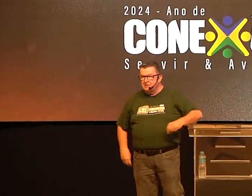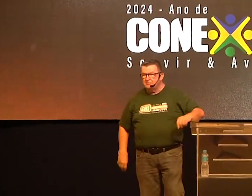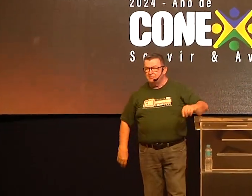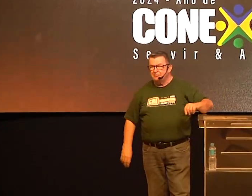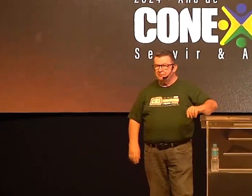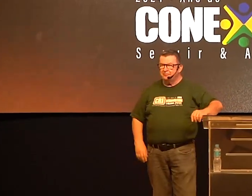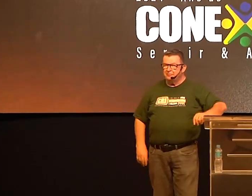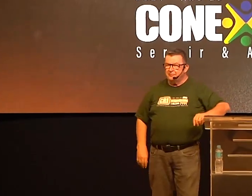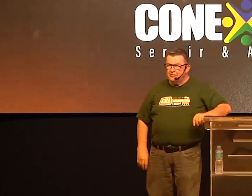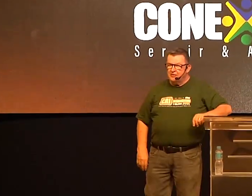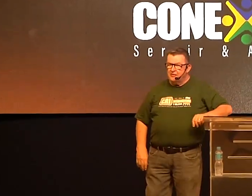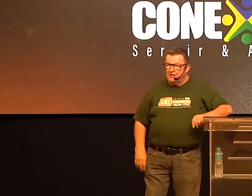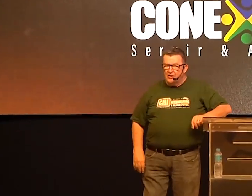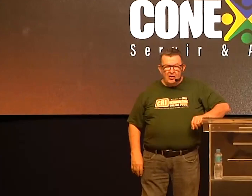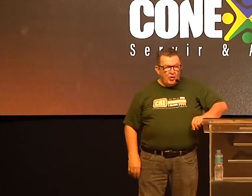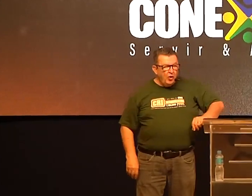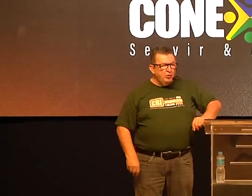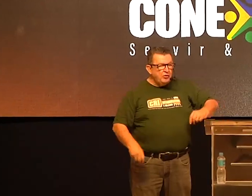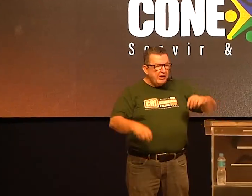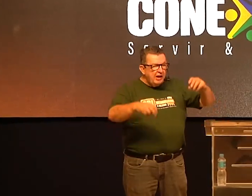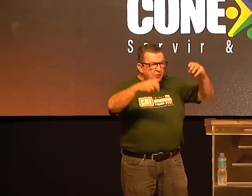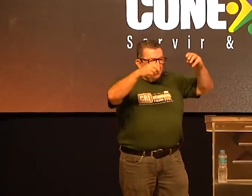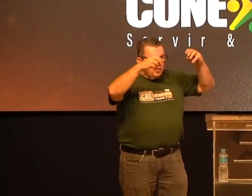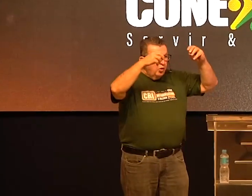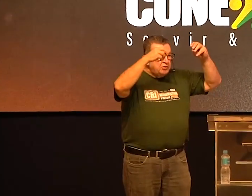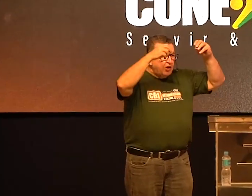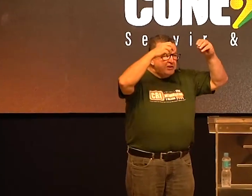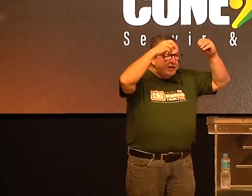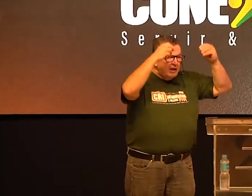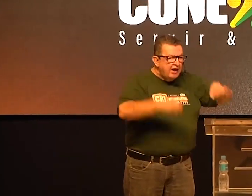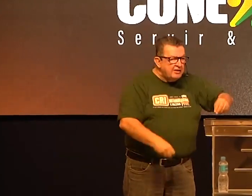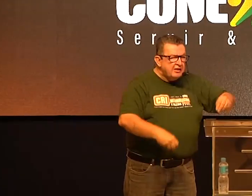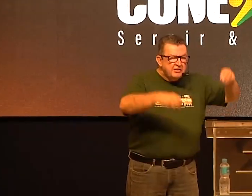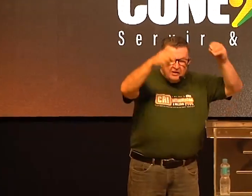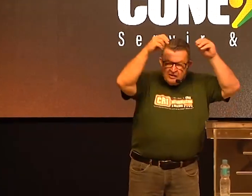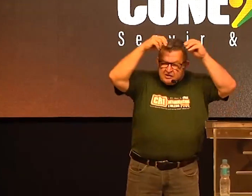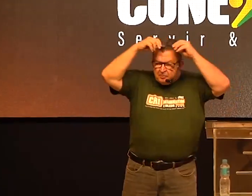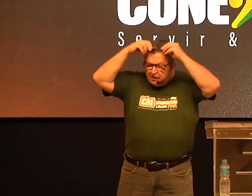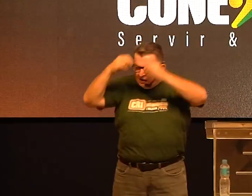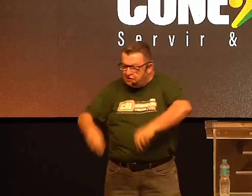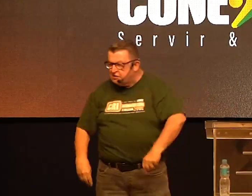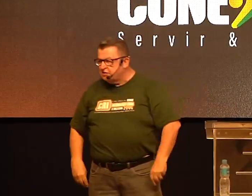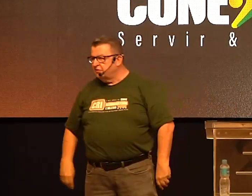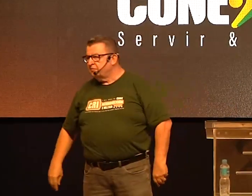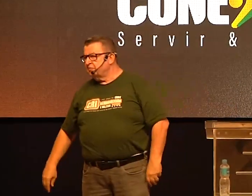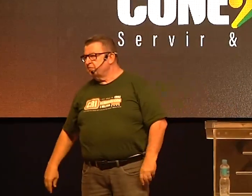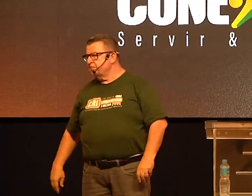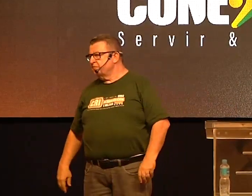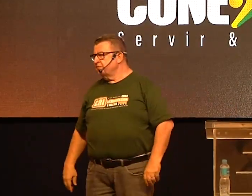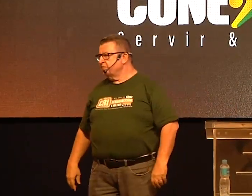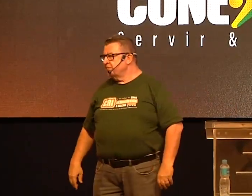está o nosso país? Como está como estão as crianças nesse país?